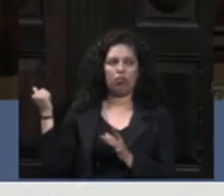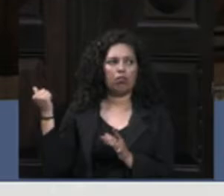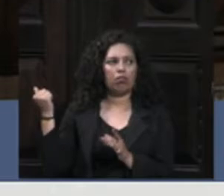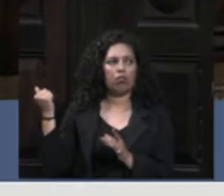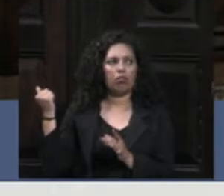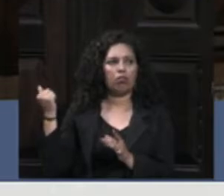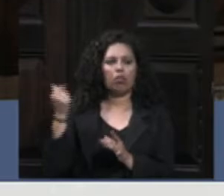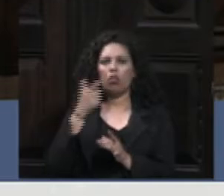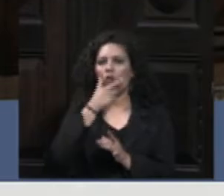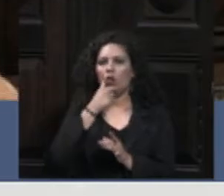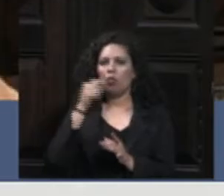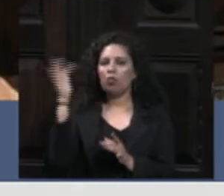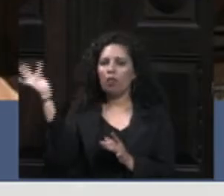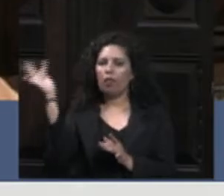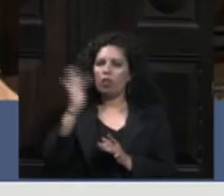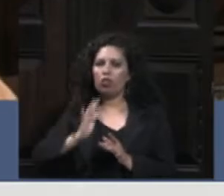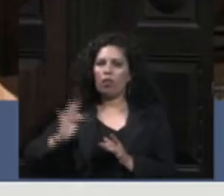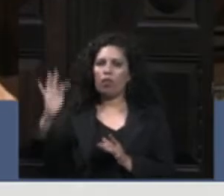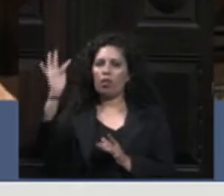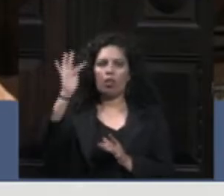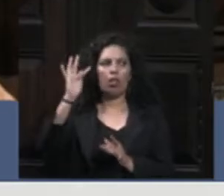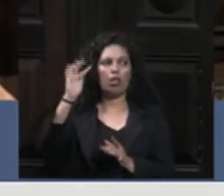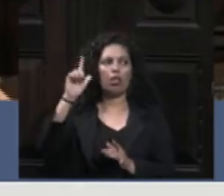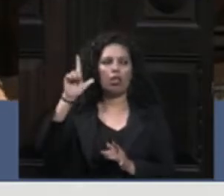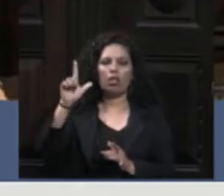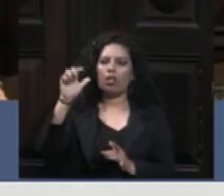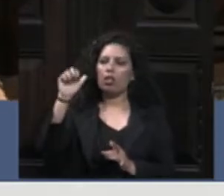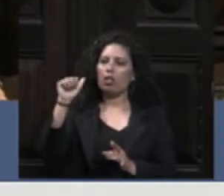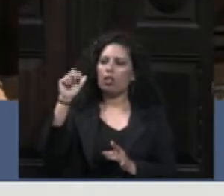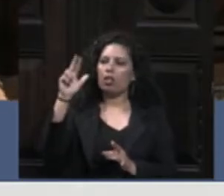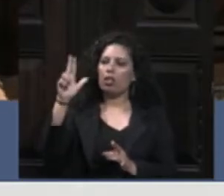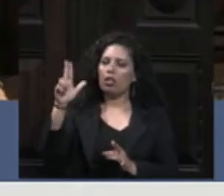do filósofo Lao Tse.